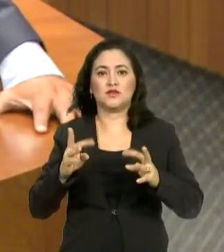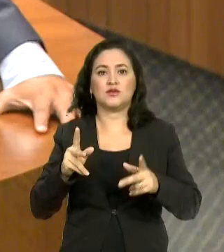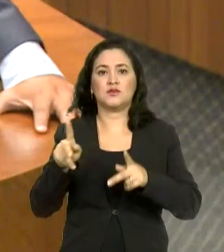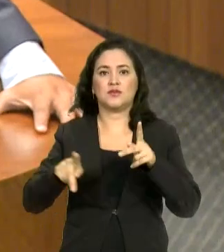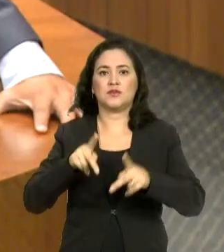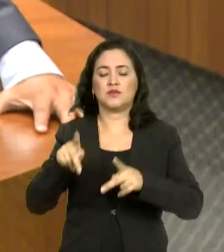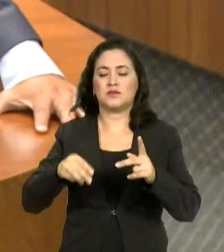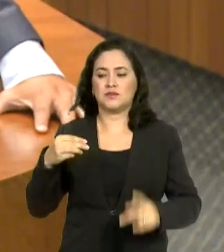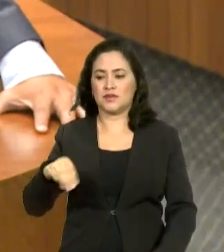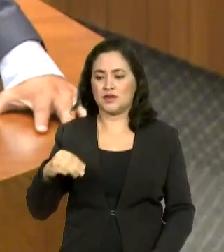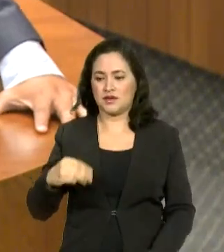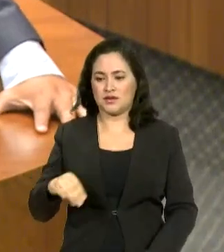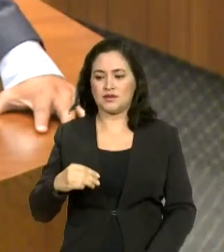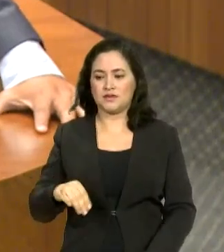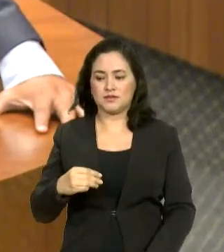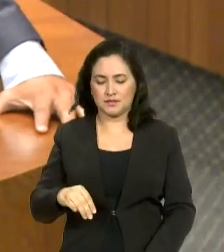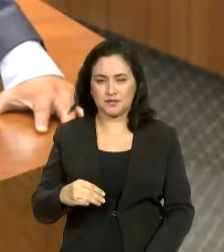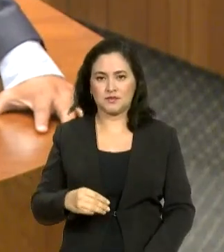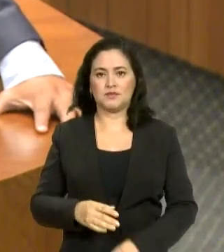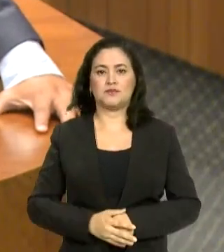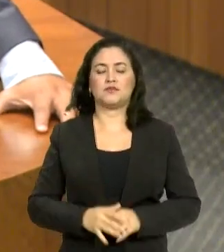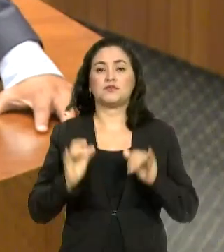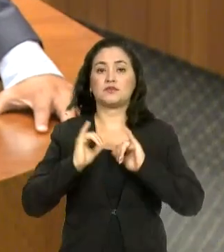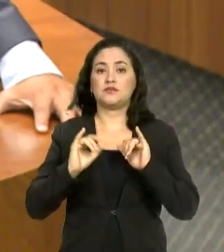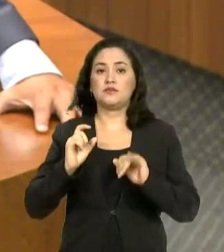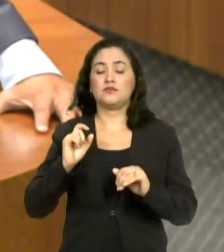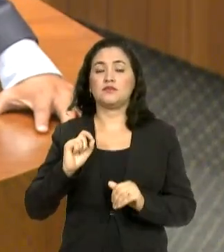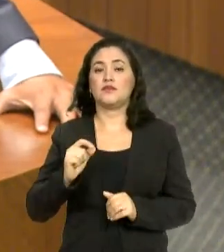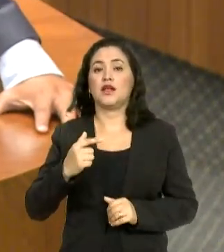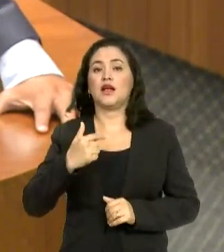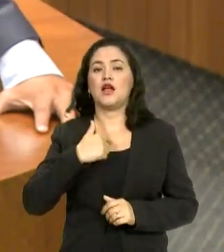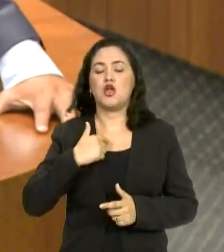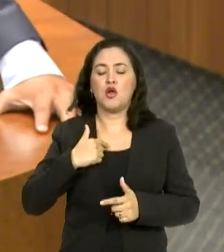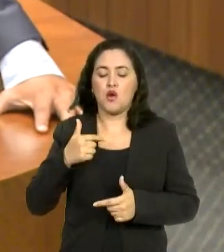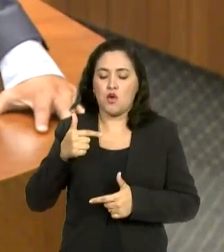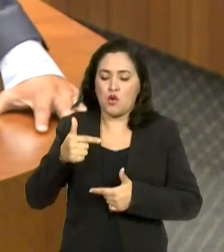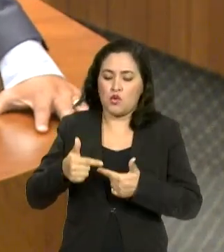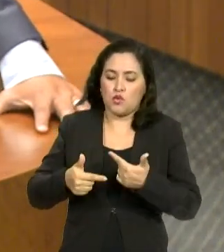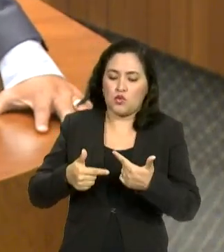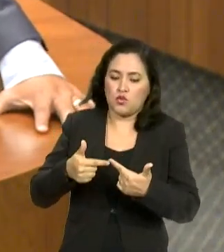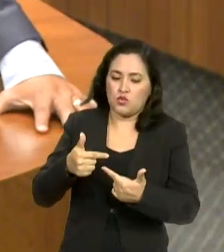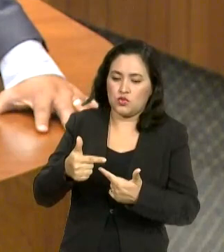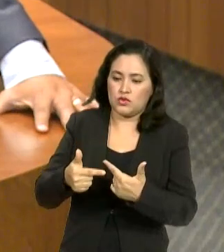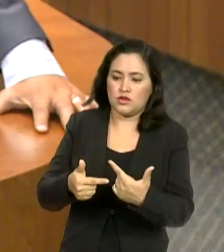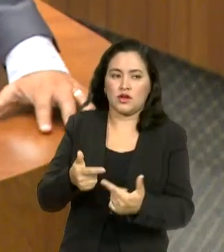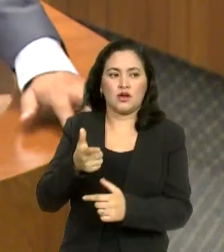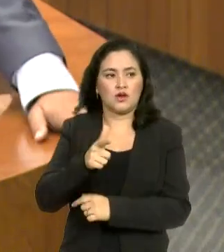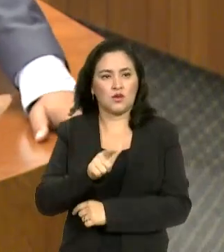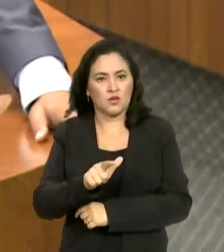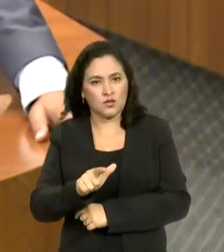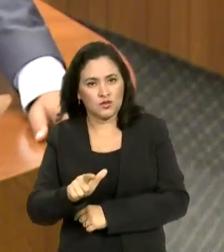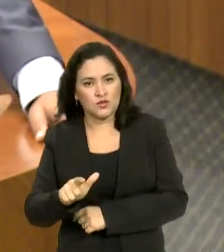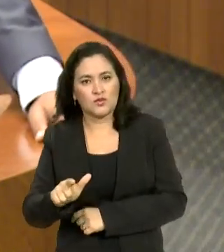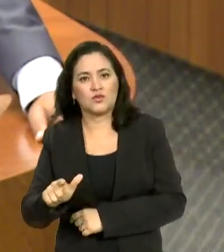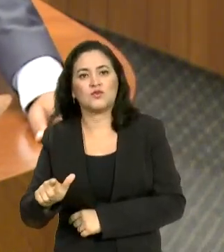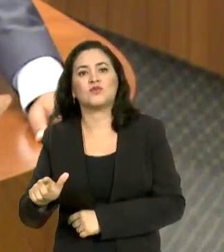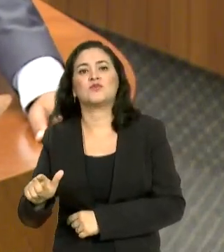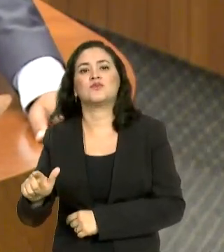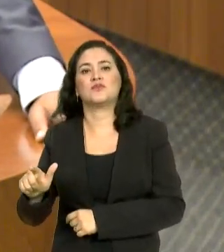dizer da minha disposição que a nossa luta não para aqui. Quem